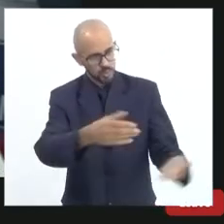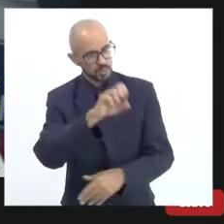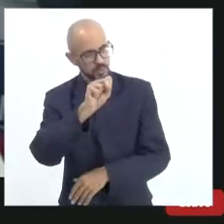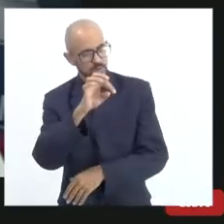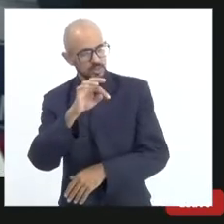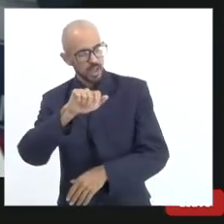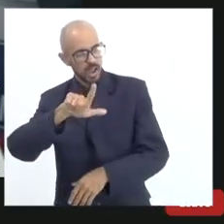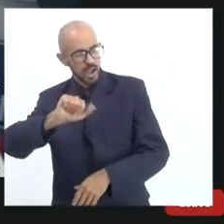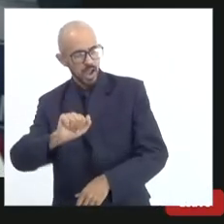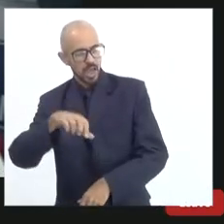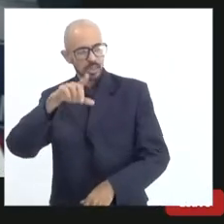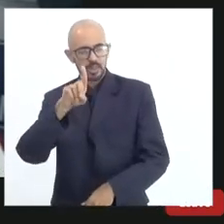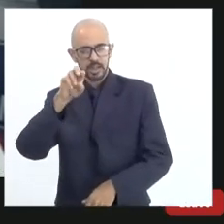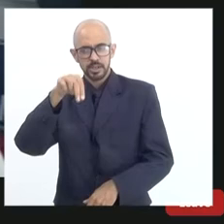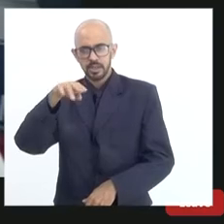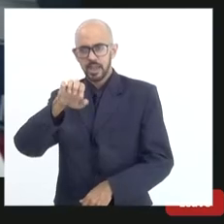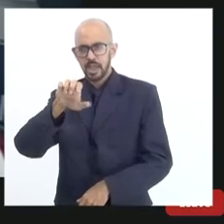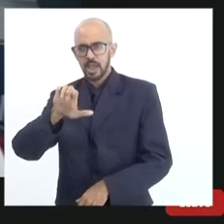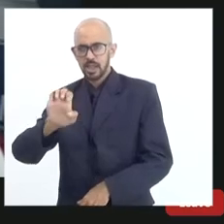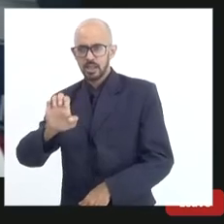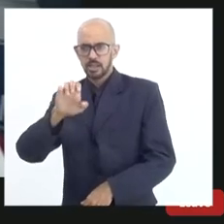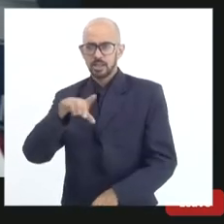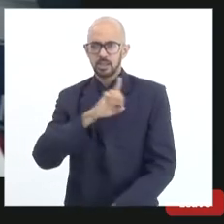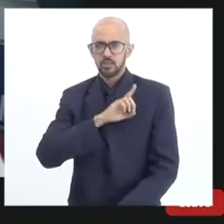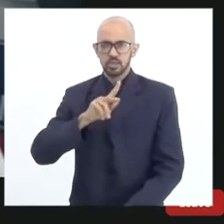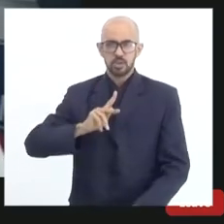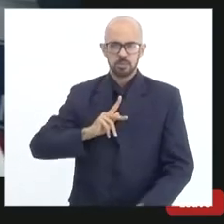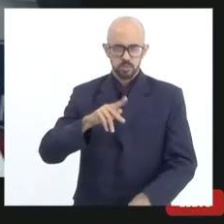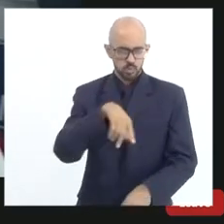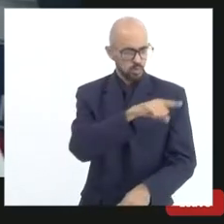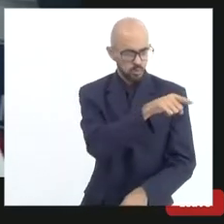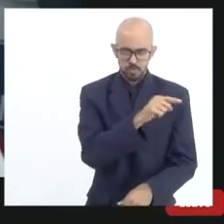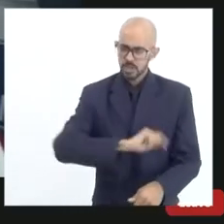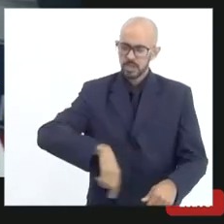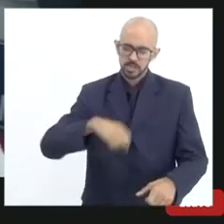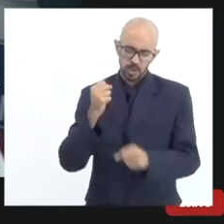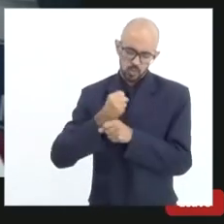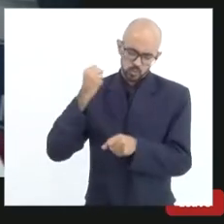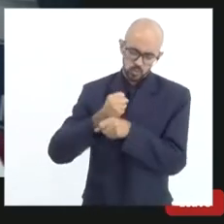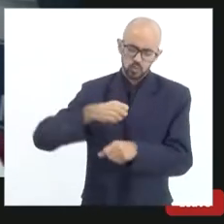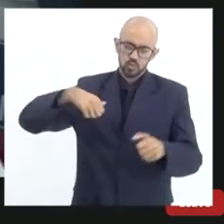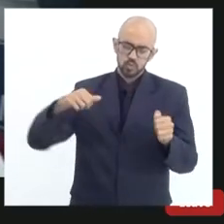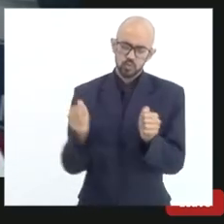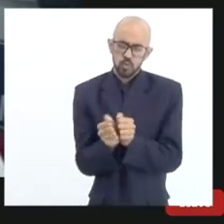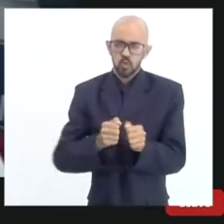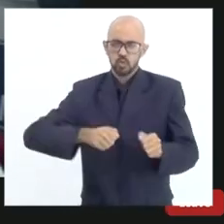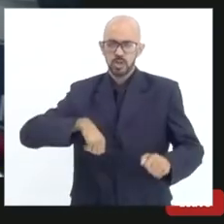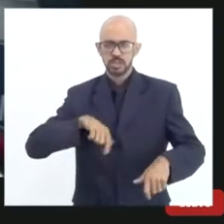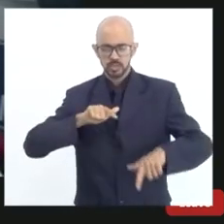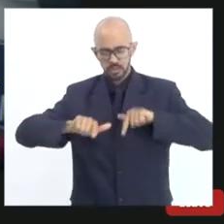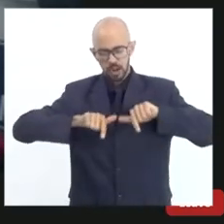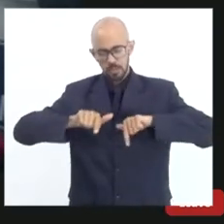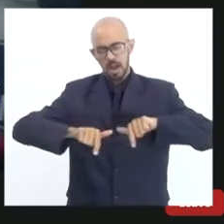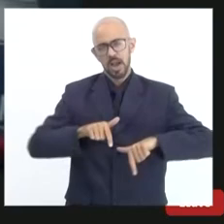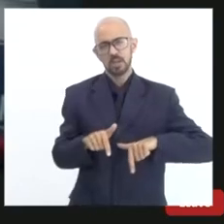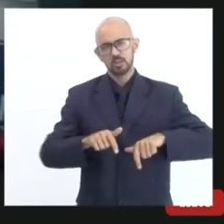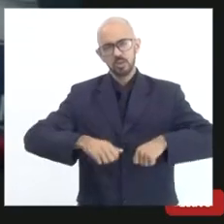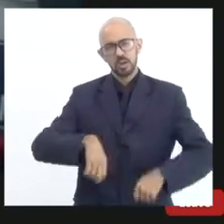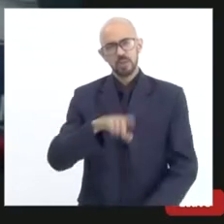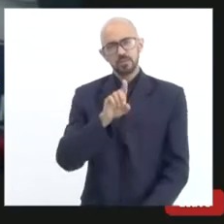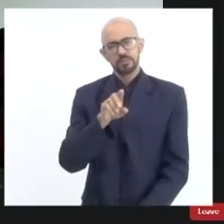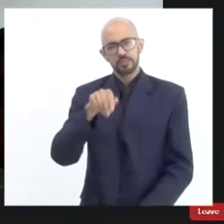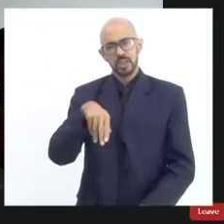Daniele Magalhães, né, que está com a defensoria construindo todo esse espaço também, a